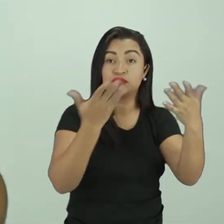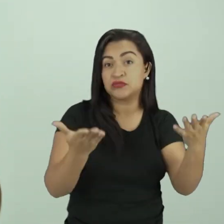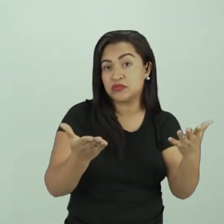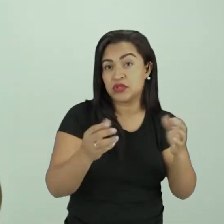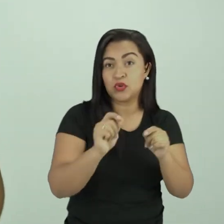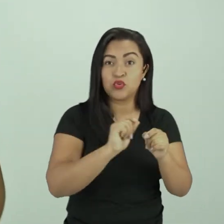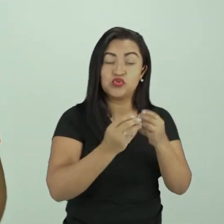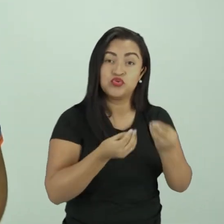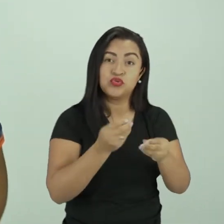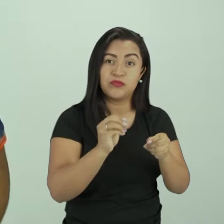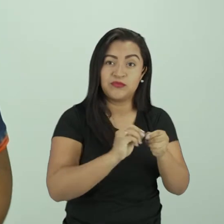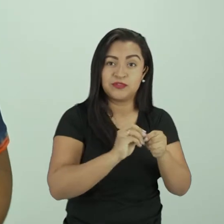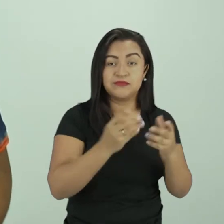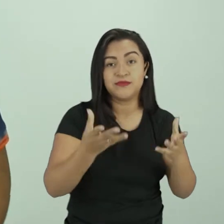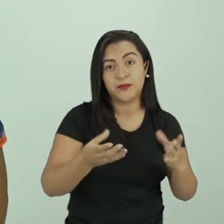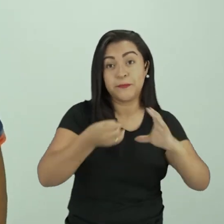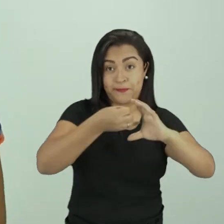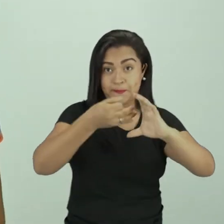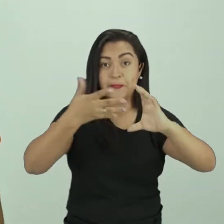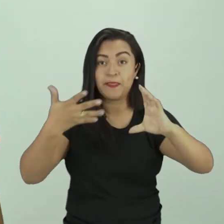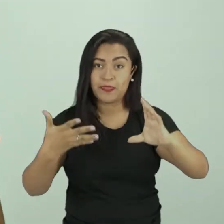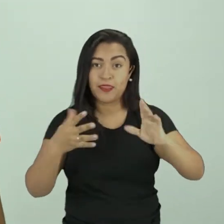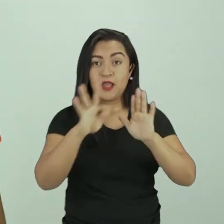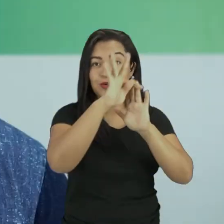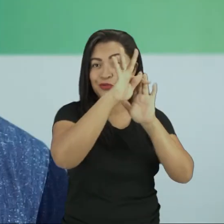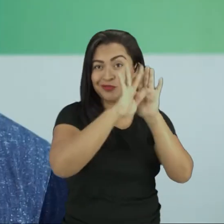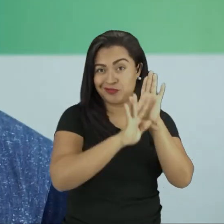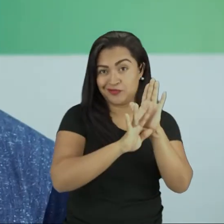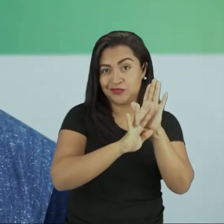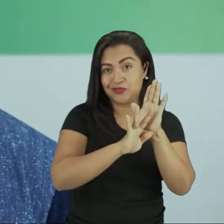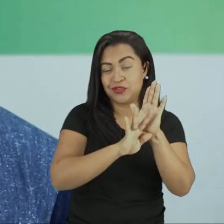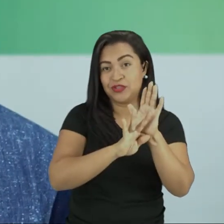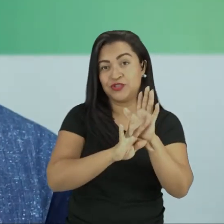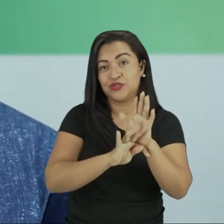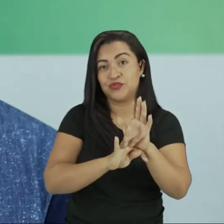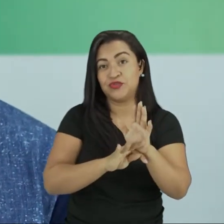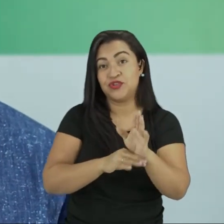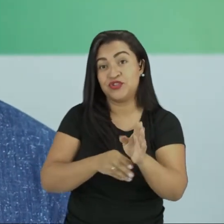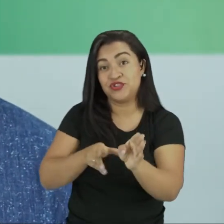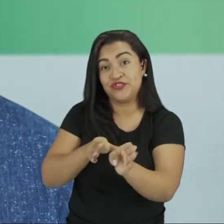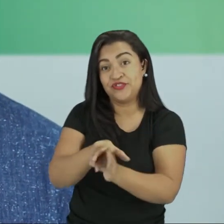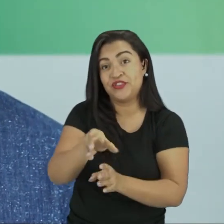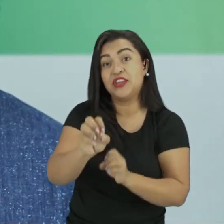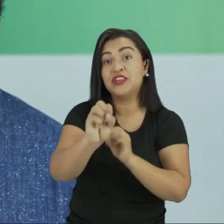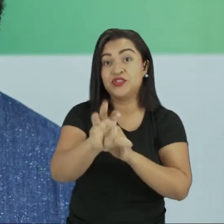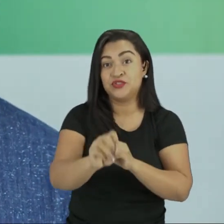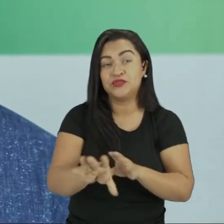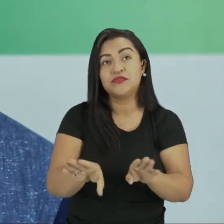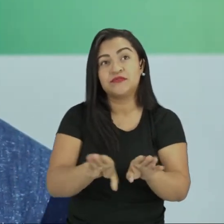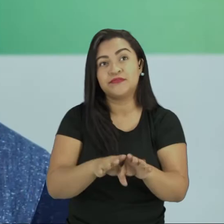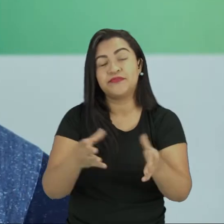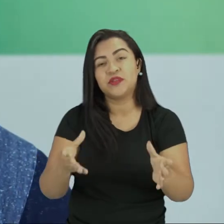essa é a característica do texto injuntivo. Quais são as principais características